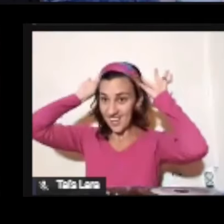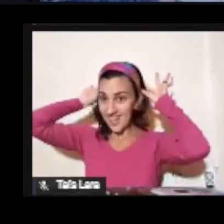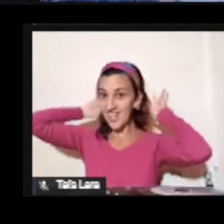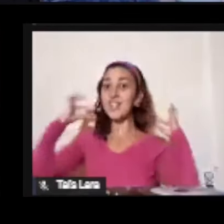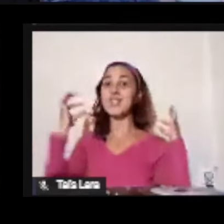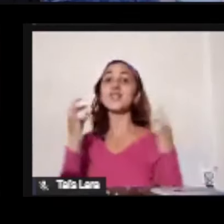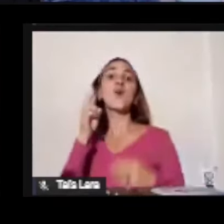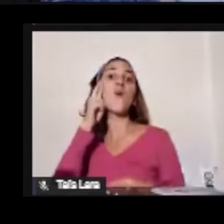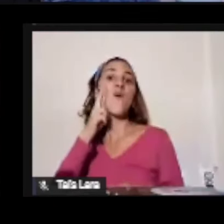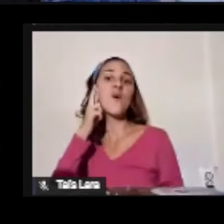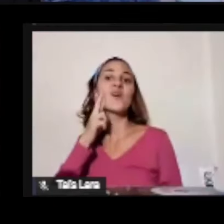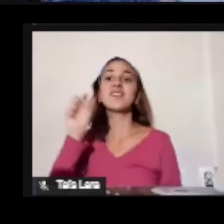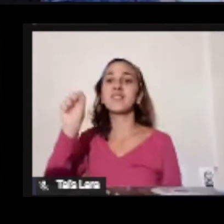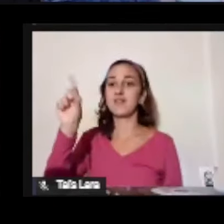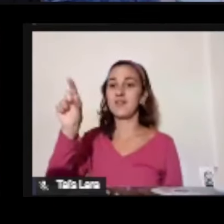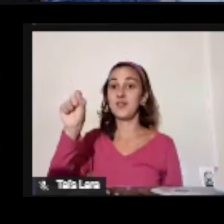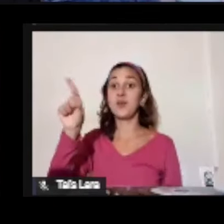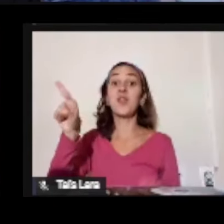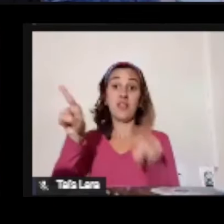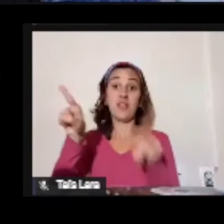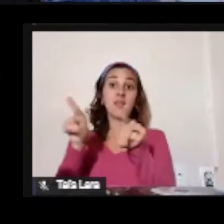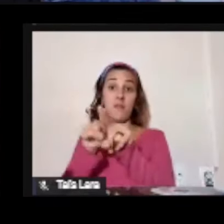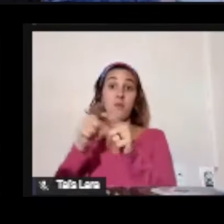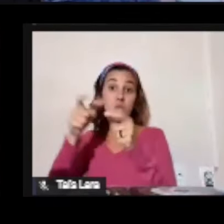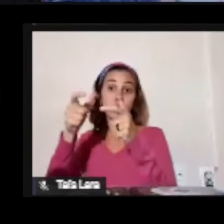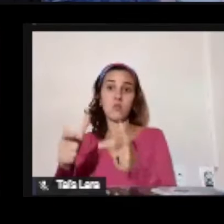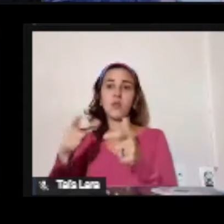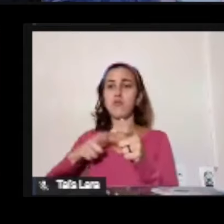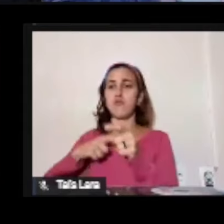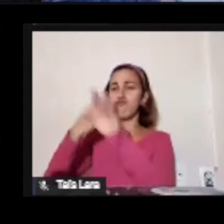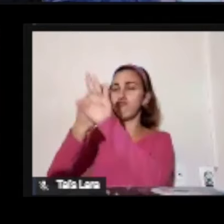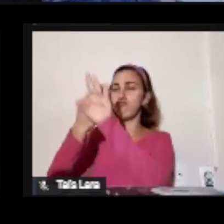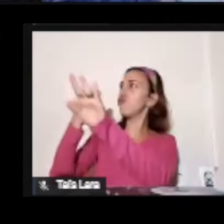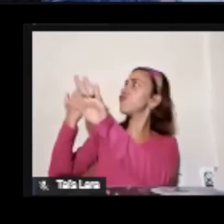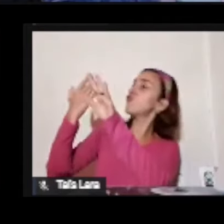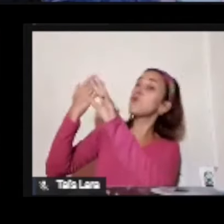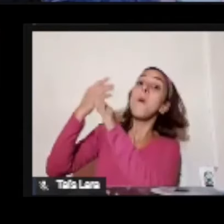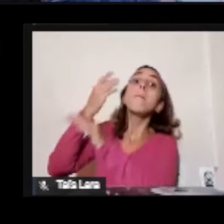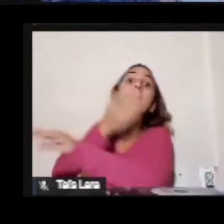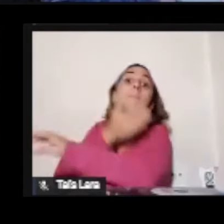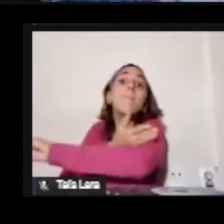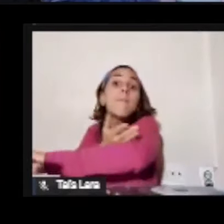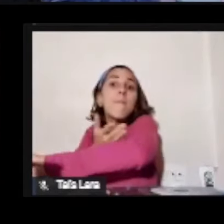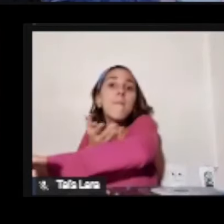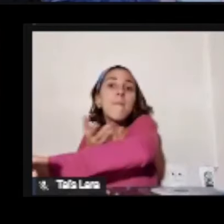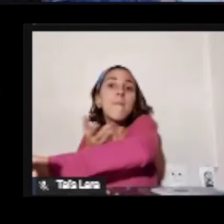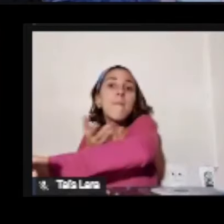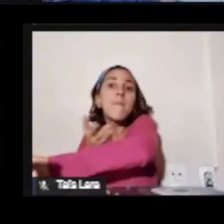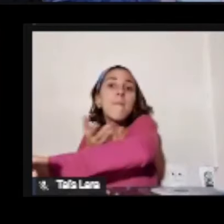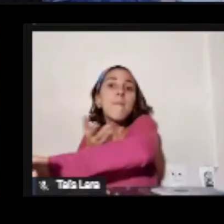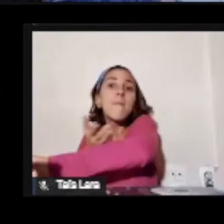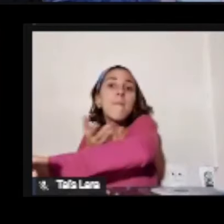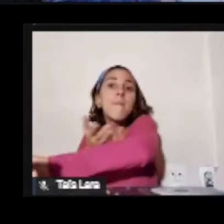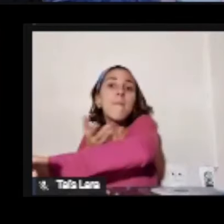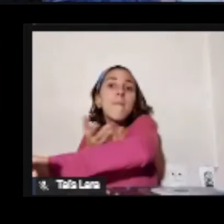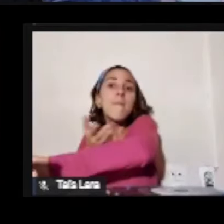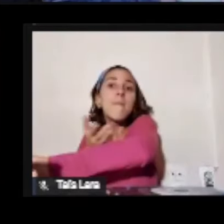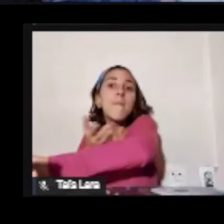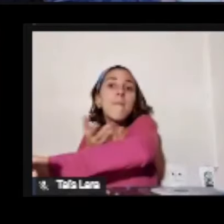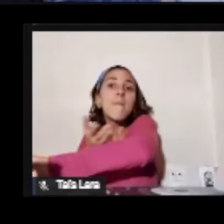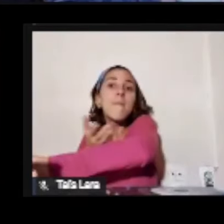está no local com fundo branco. A tela está dividida, a Fafá em cima, as duas intérpretes no meio e na parte